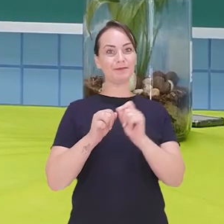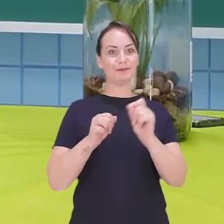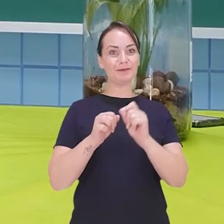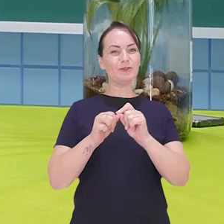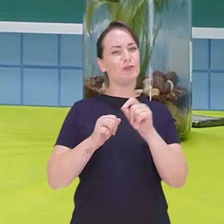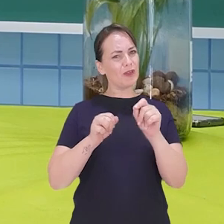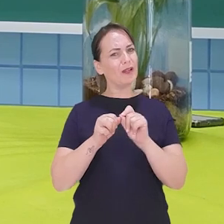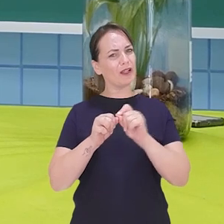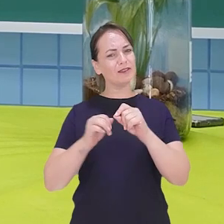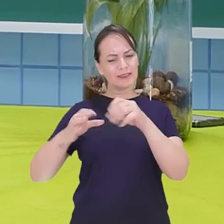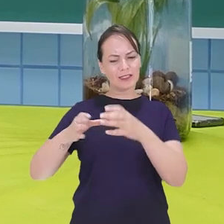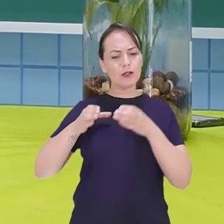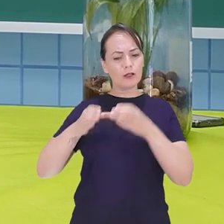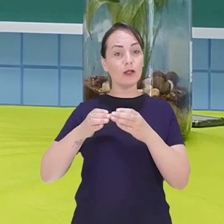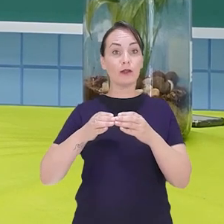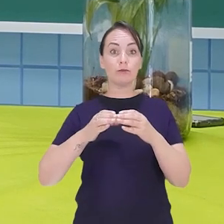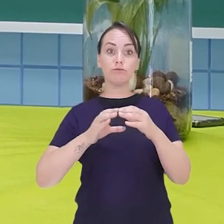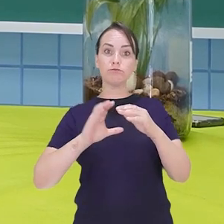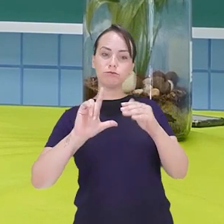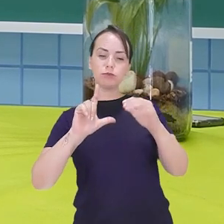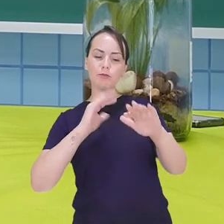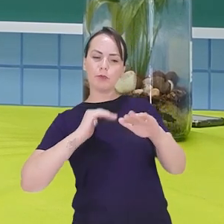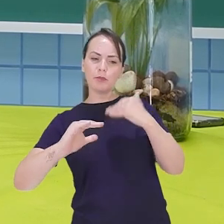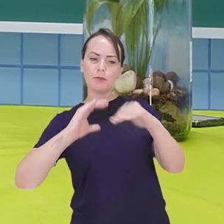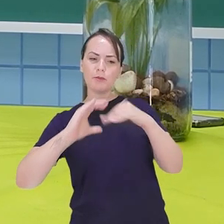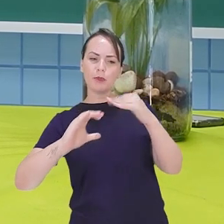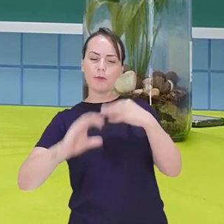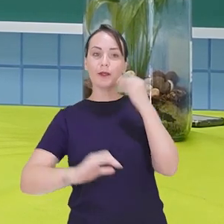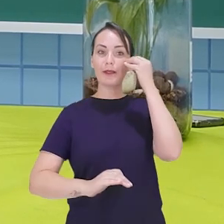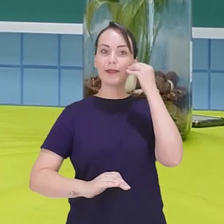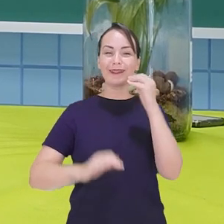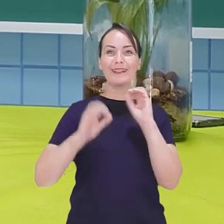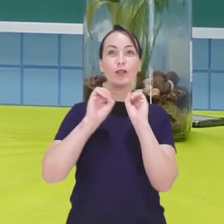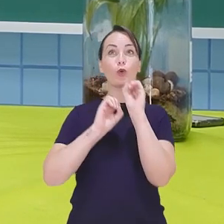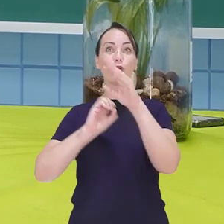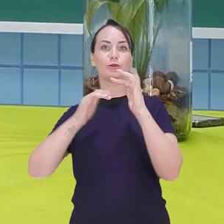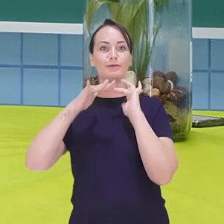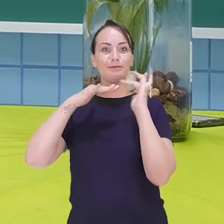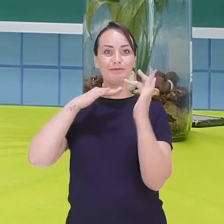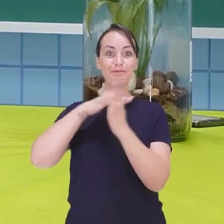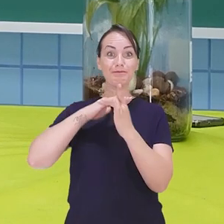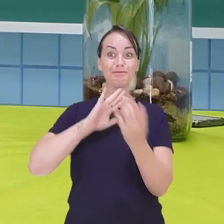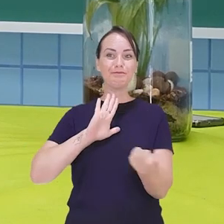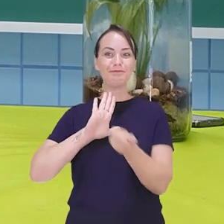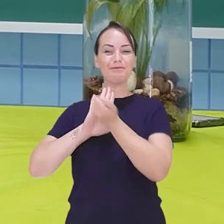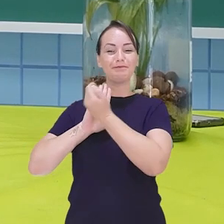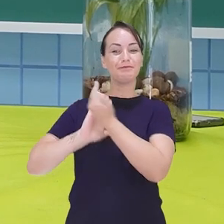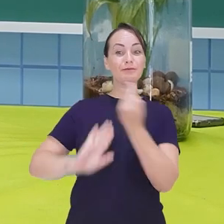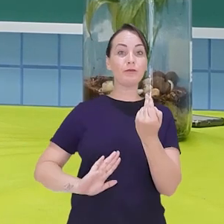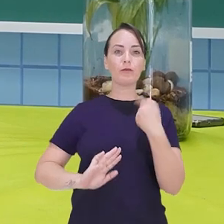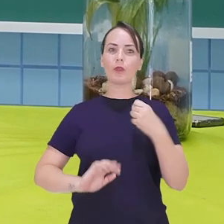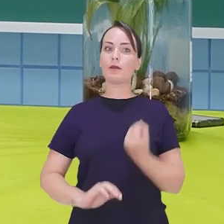está aí do outro lado. Faça esse terrário, compartilhe conosco a sua experiência, poste nas redes sociais e